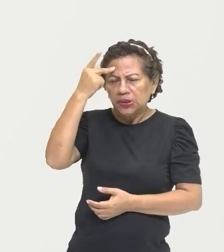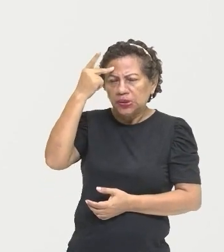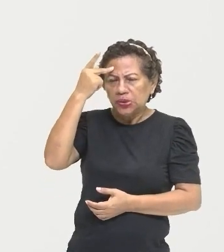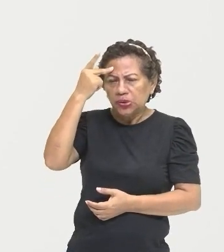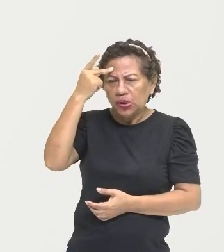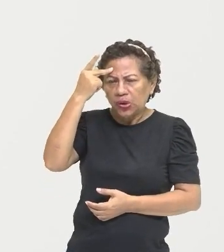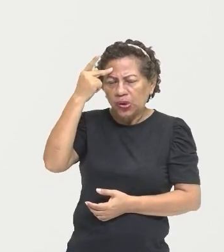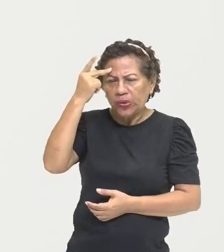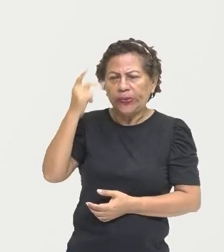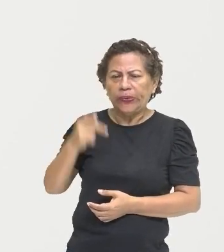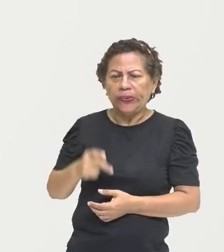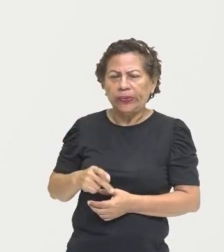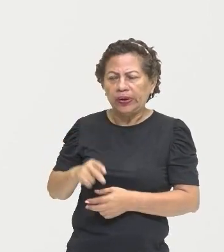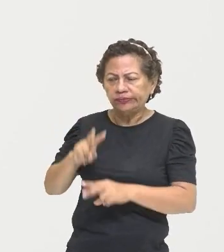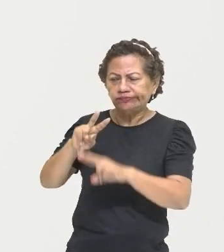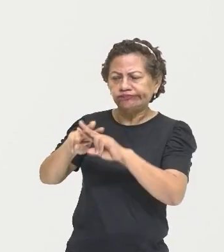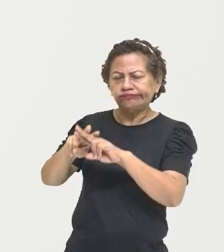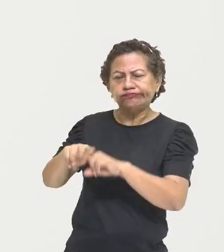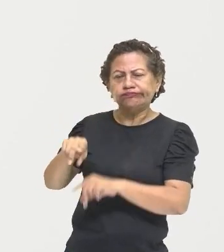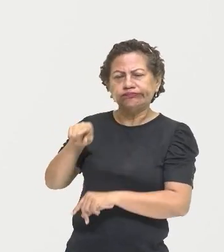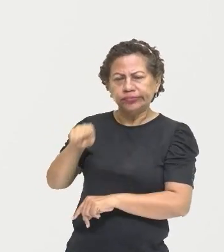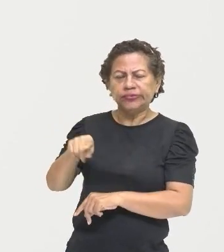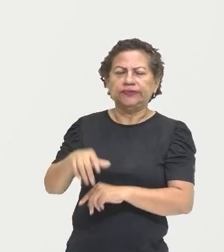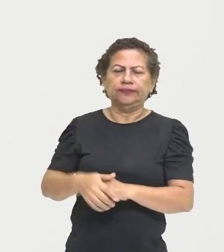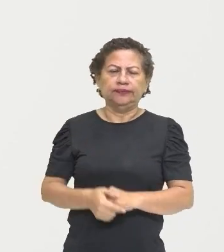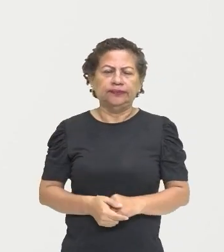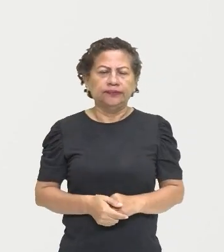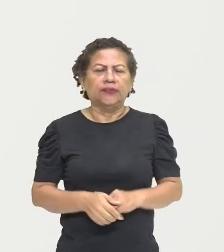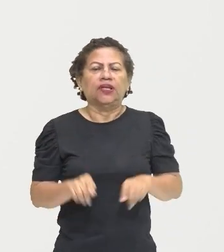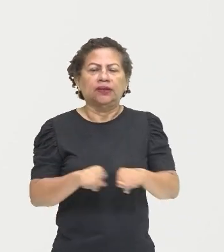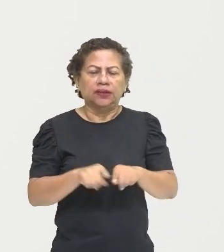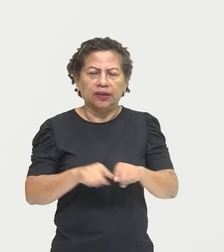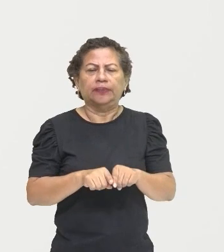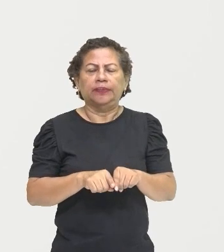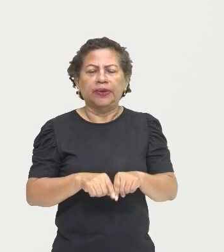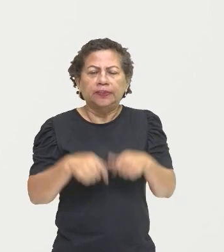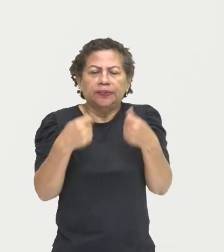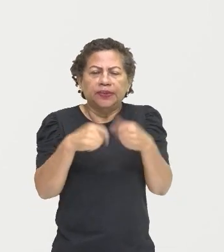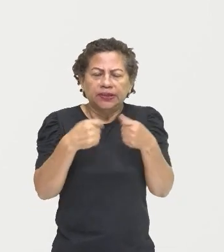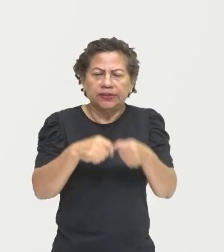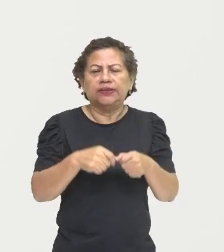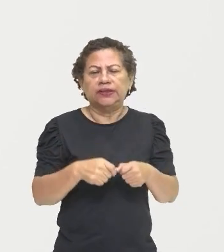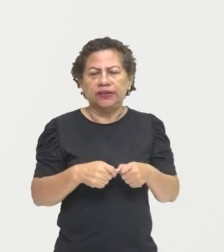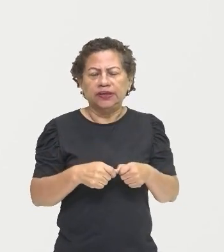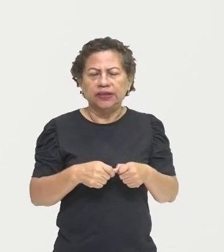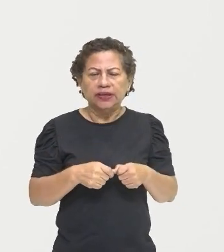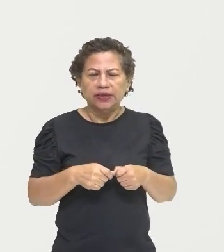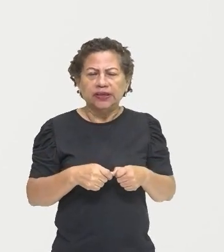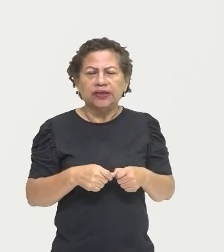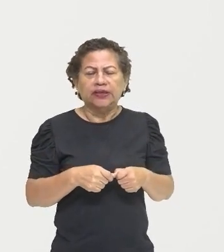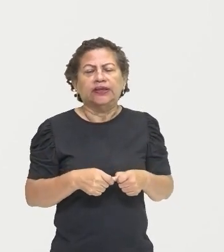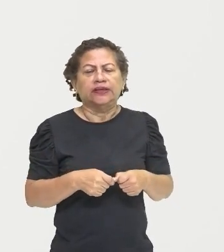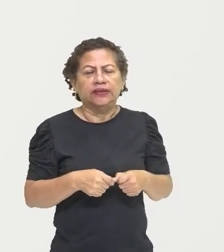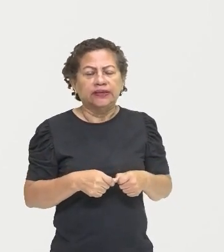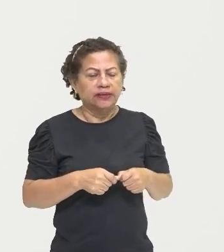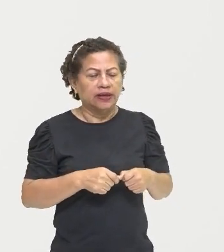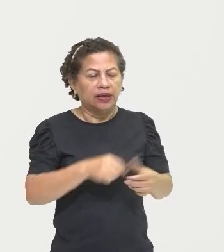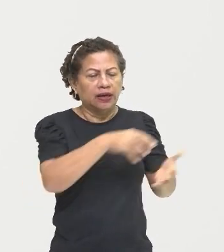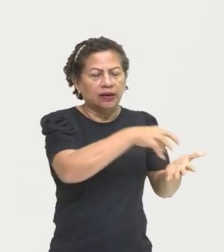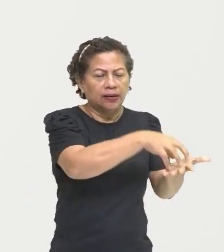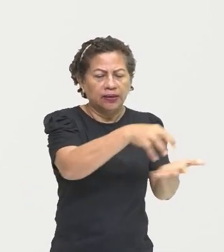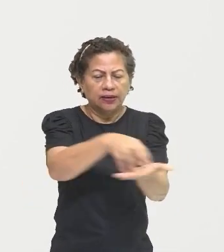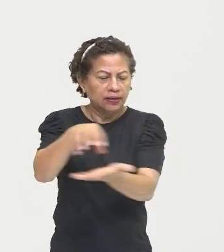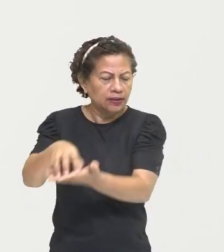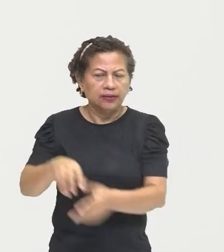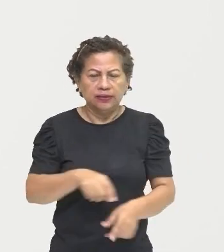Distribuição igualitária da terra também, certo? É necessário que a gente tenha uma distribuição mais igualitária dessa terra. E aí,